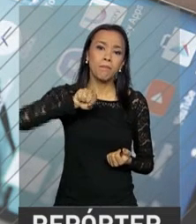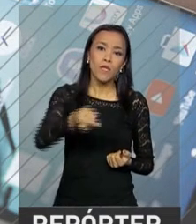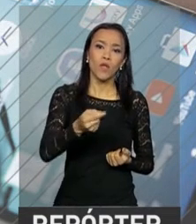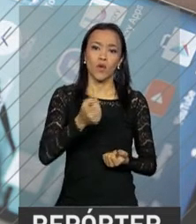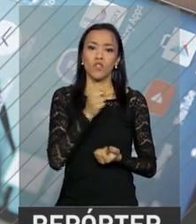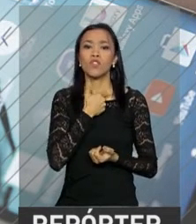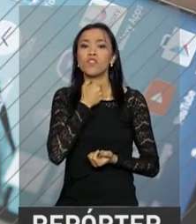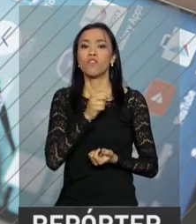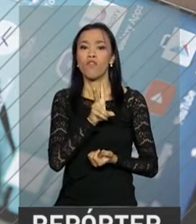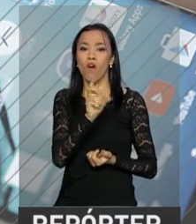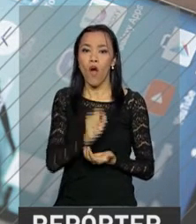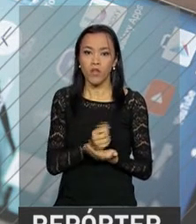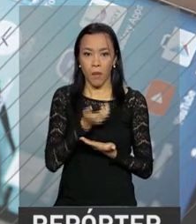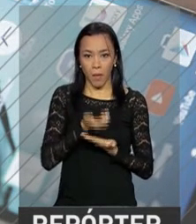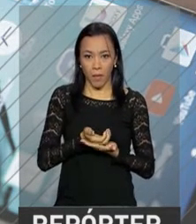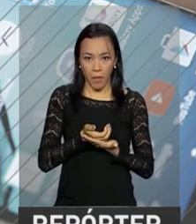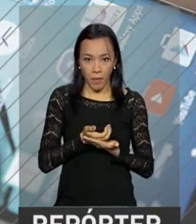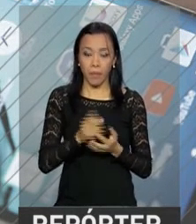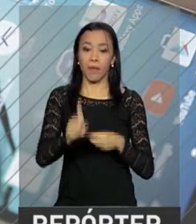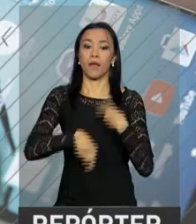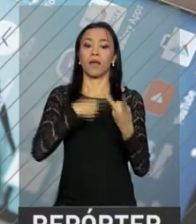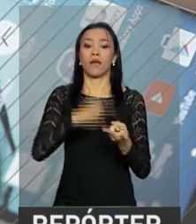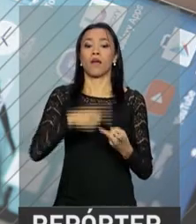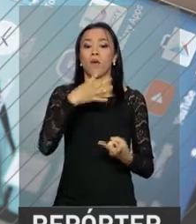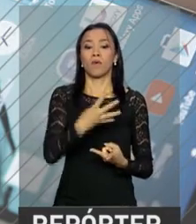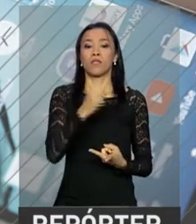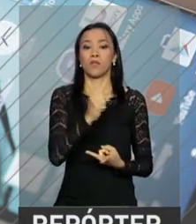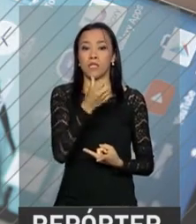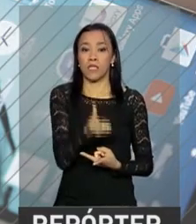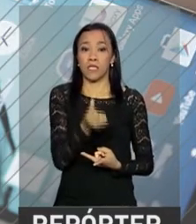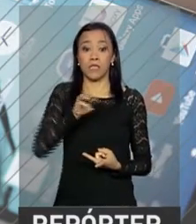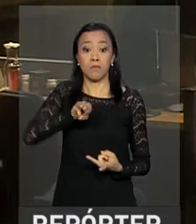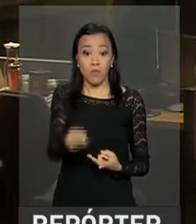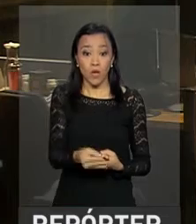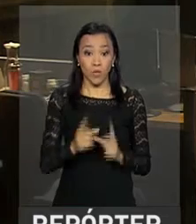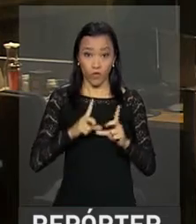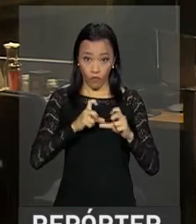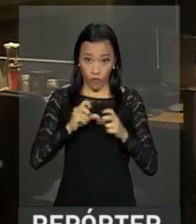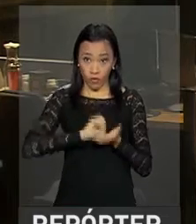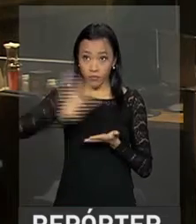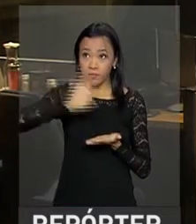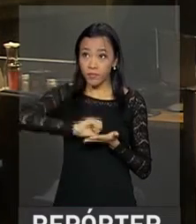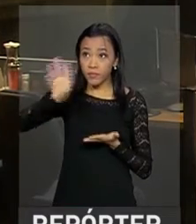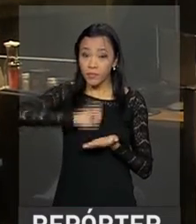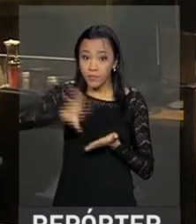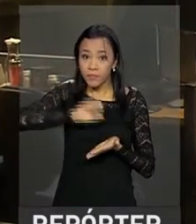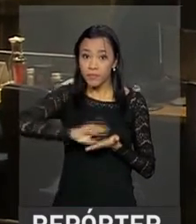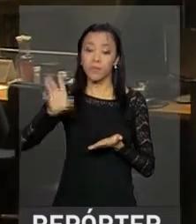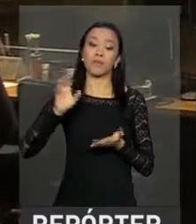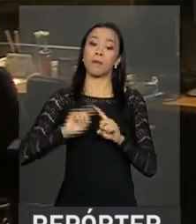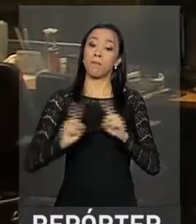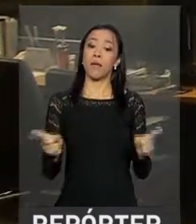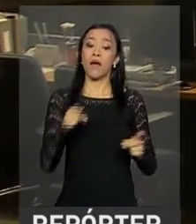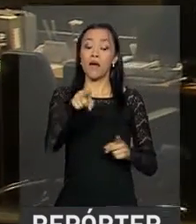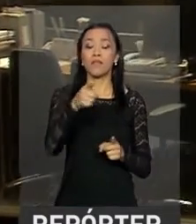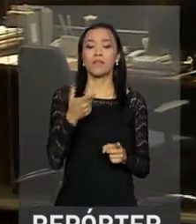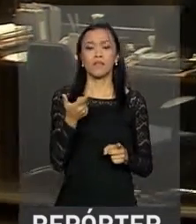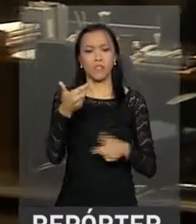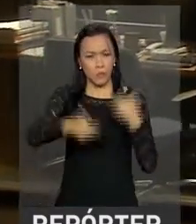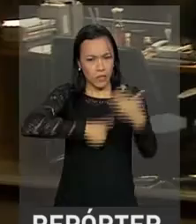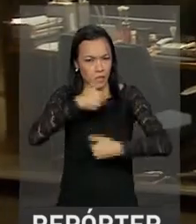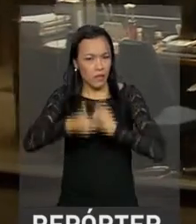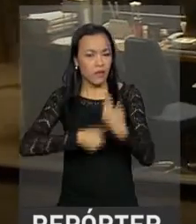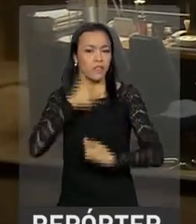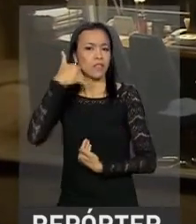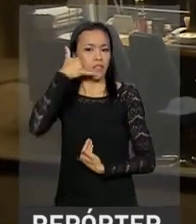486 milhões de fotos enviadas e recebidas durante o evento mas para que o serviço de internet e telefonia